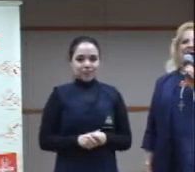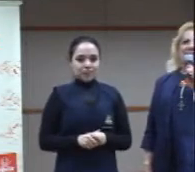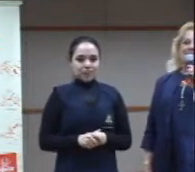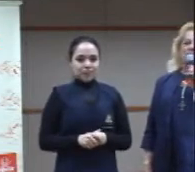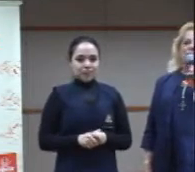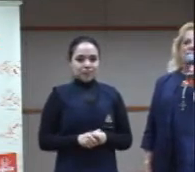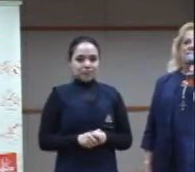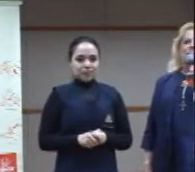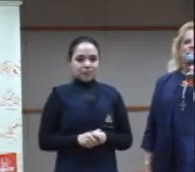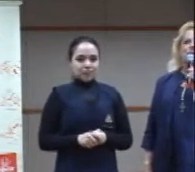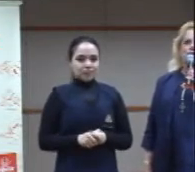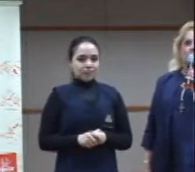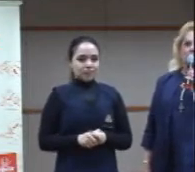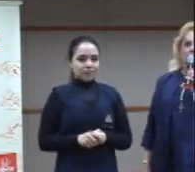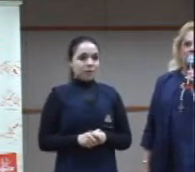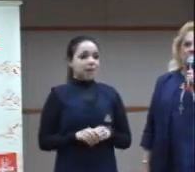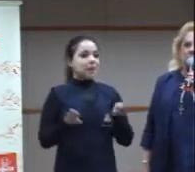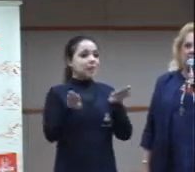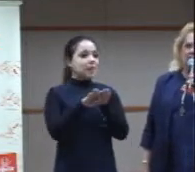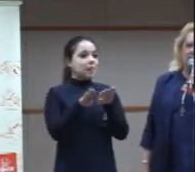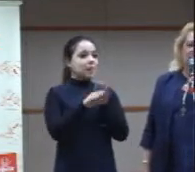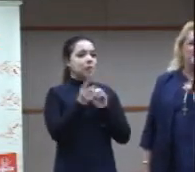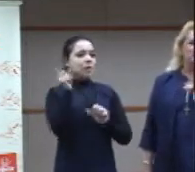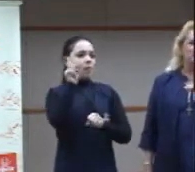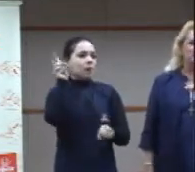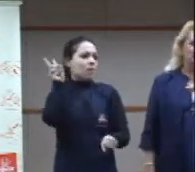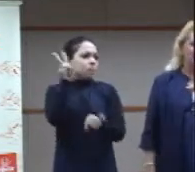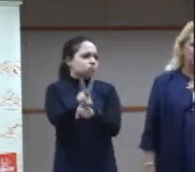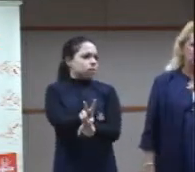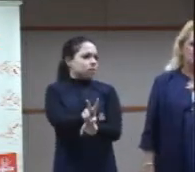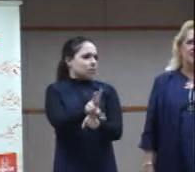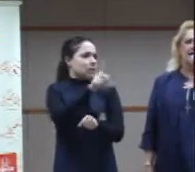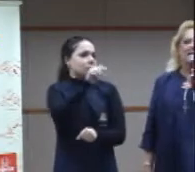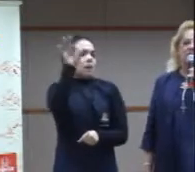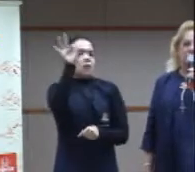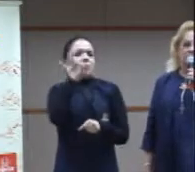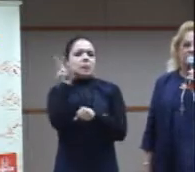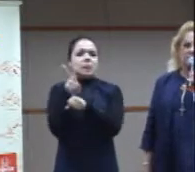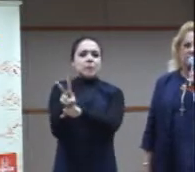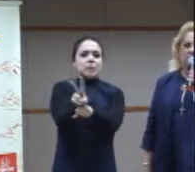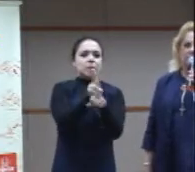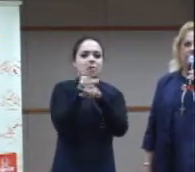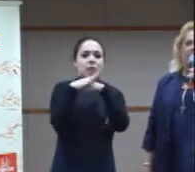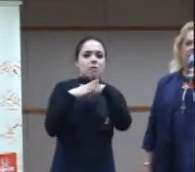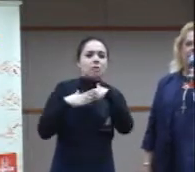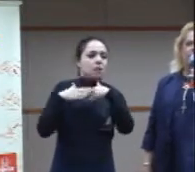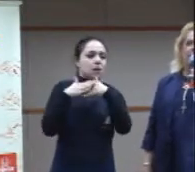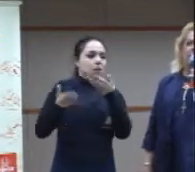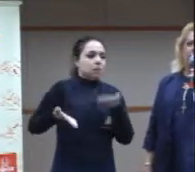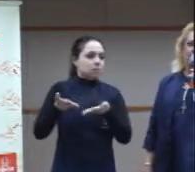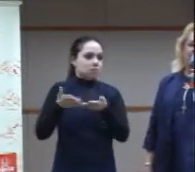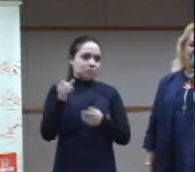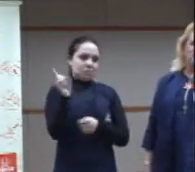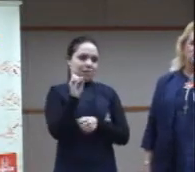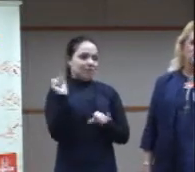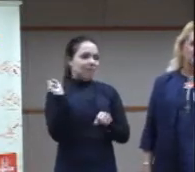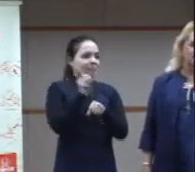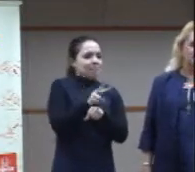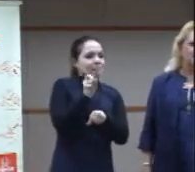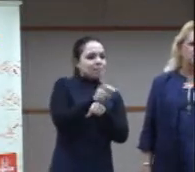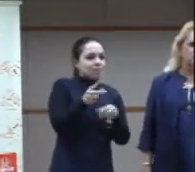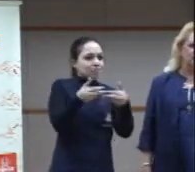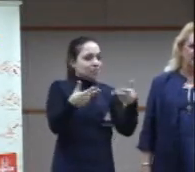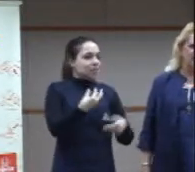Aí, a questão do não superproteger, criando privilégios negativos para a empregabilidade